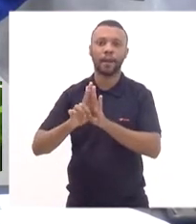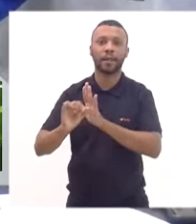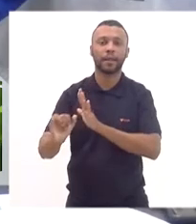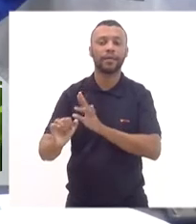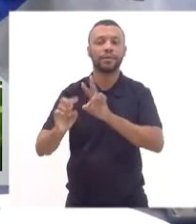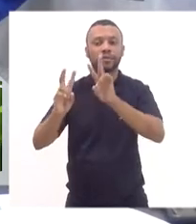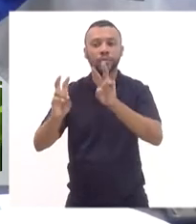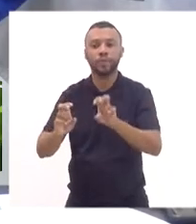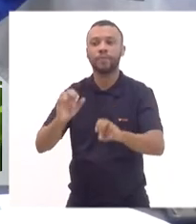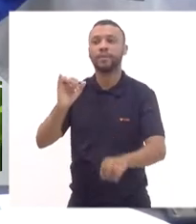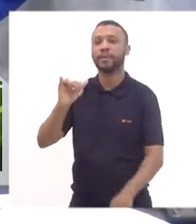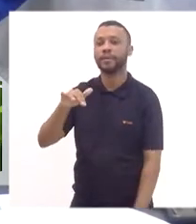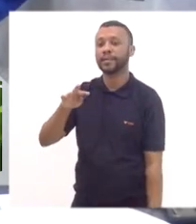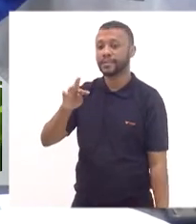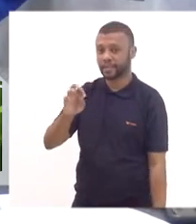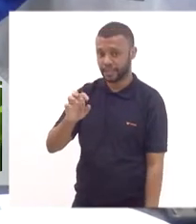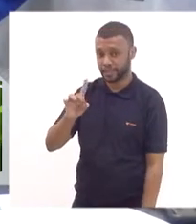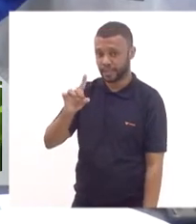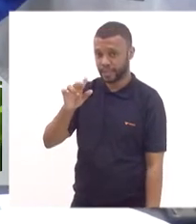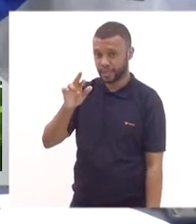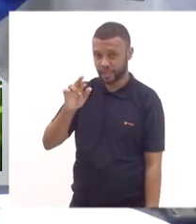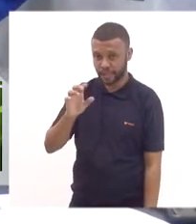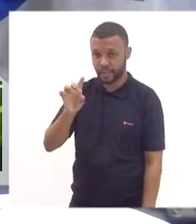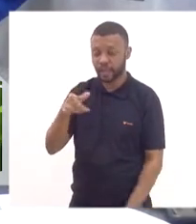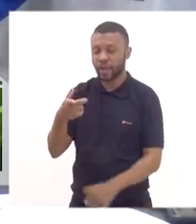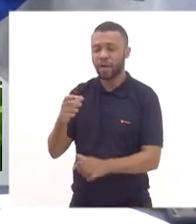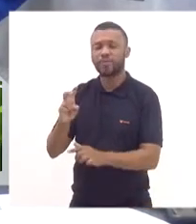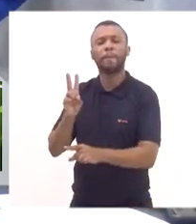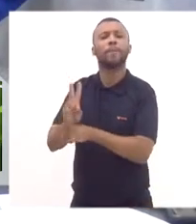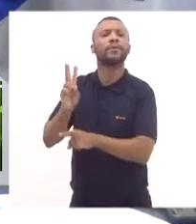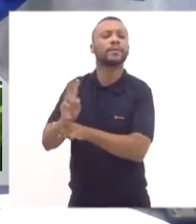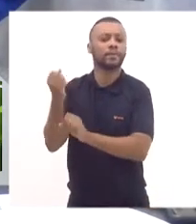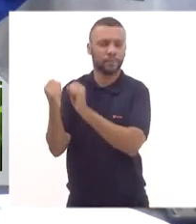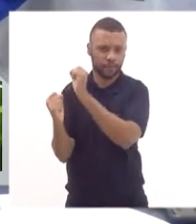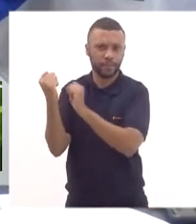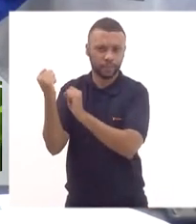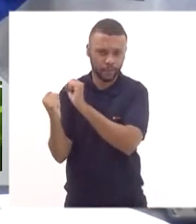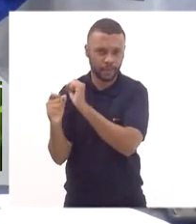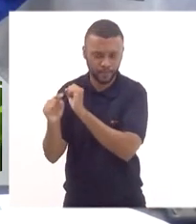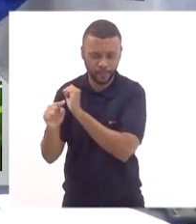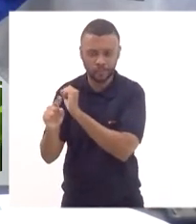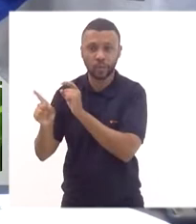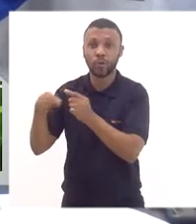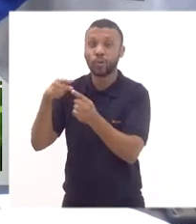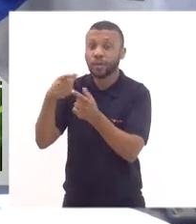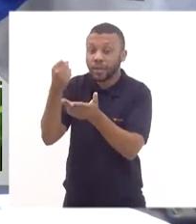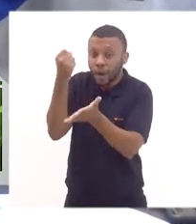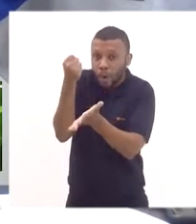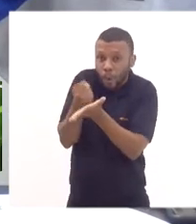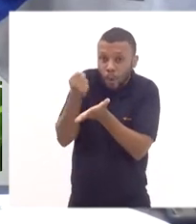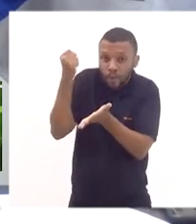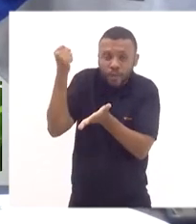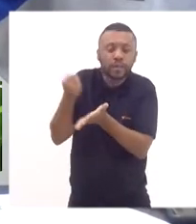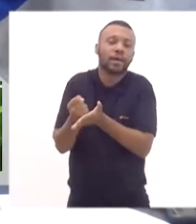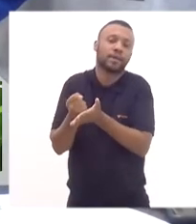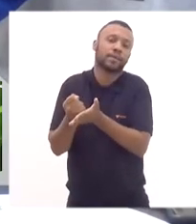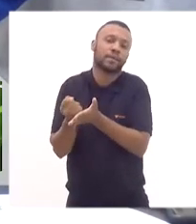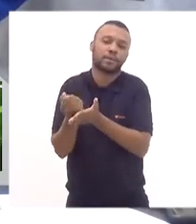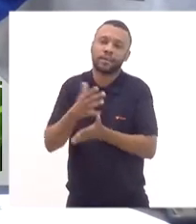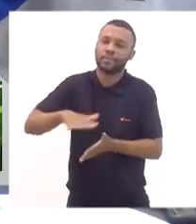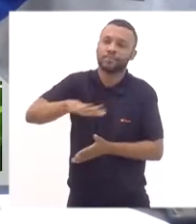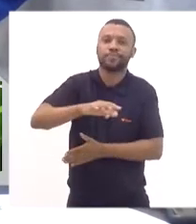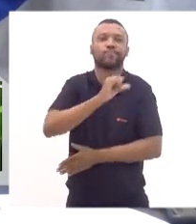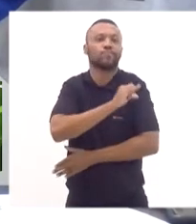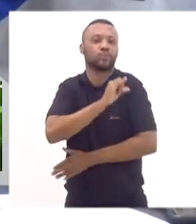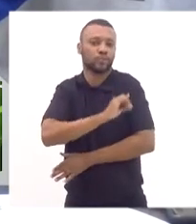integridade para as empresas que contratassem com o Estado do Rio de Janeiro.